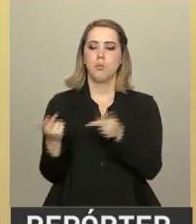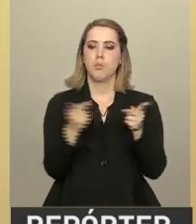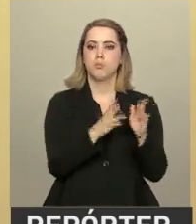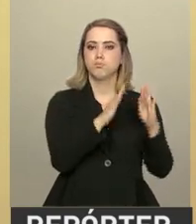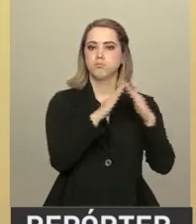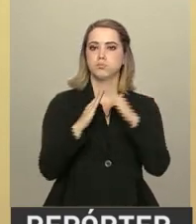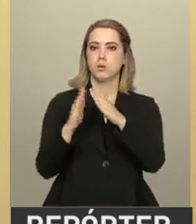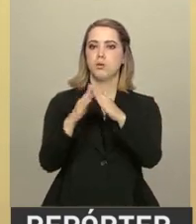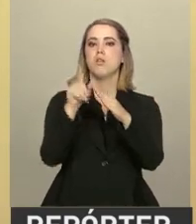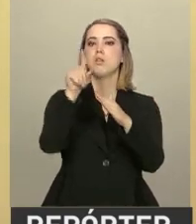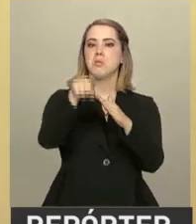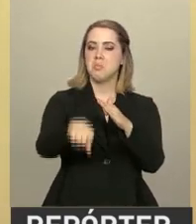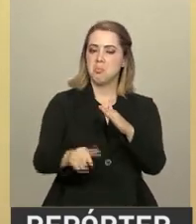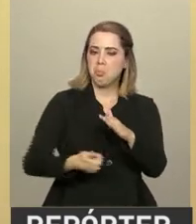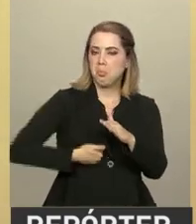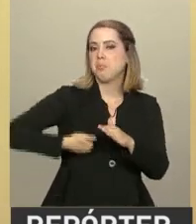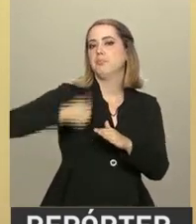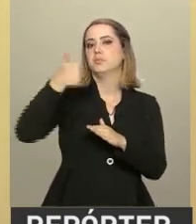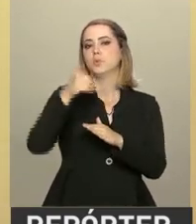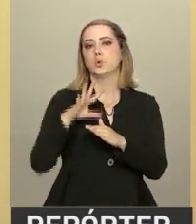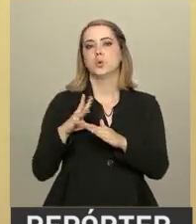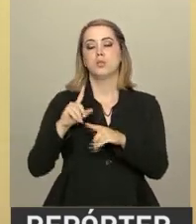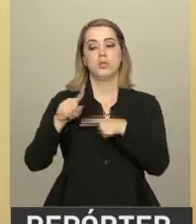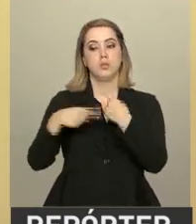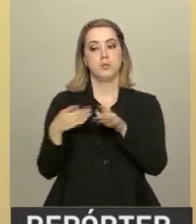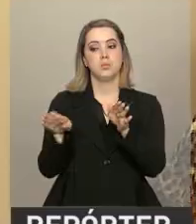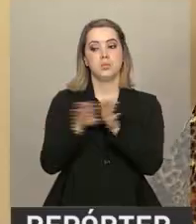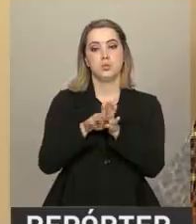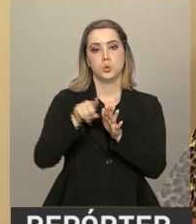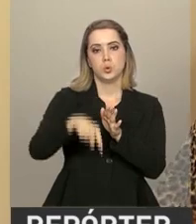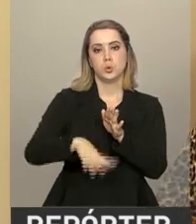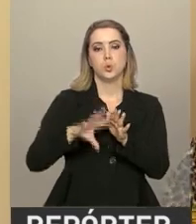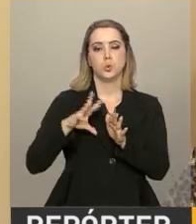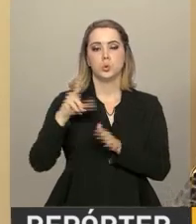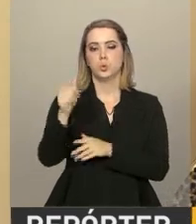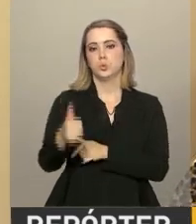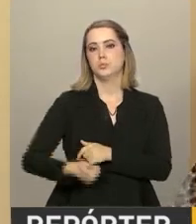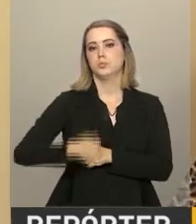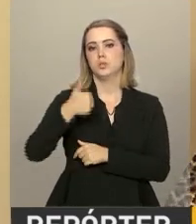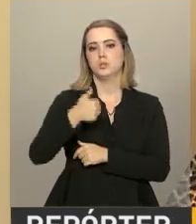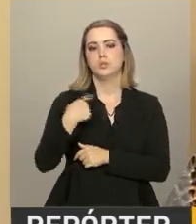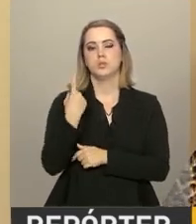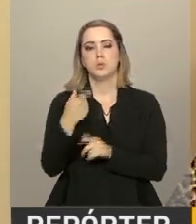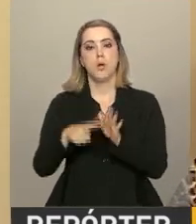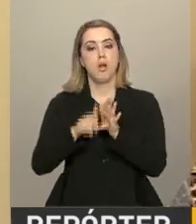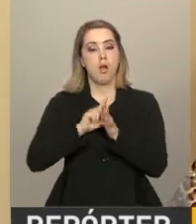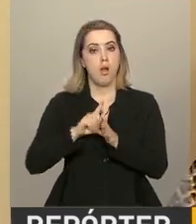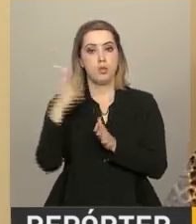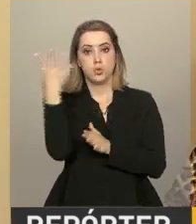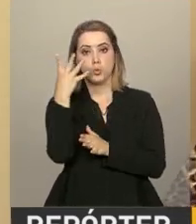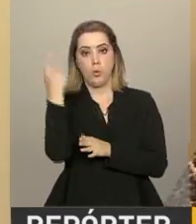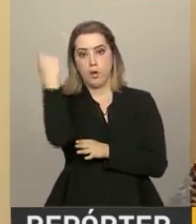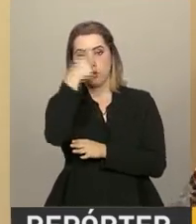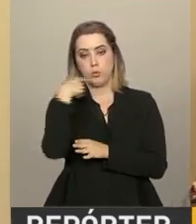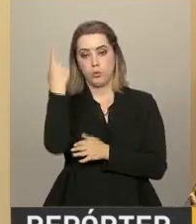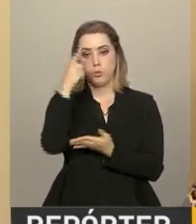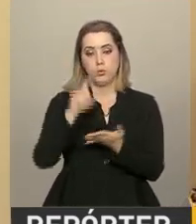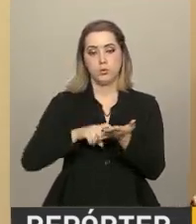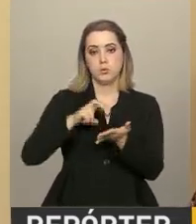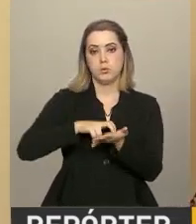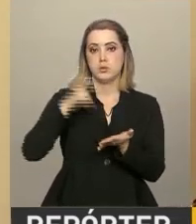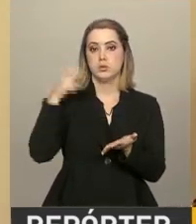ótimo depois que ele chegou nesse posto tudo melhorou pra gente a gente saía de casa 4 horas da manhã para conseguir uma